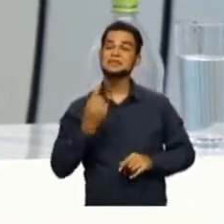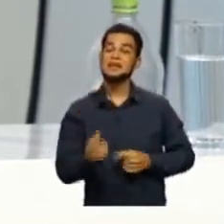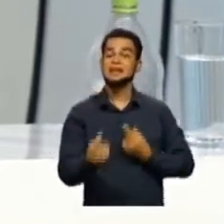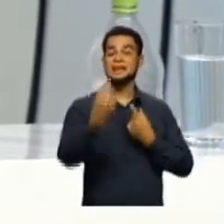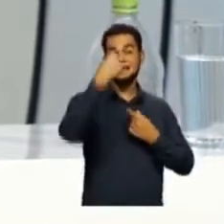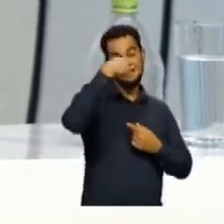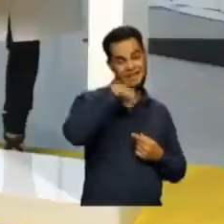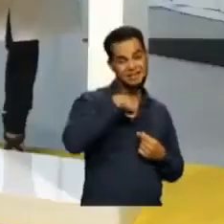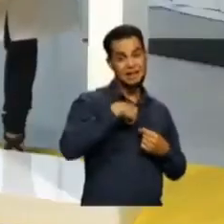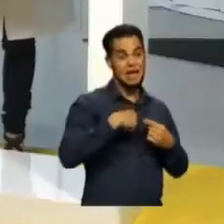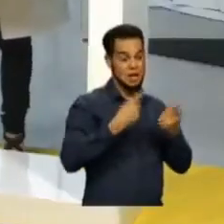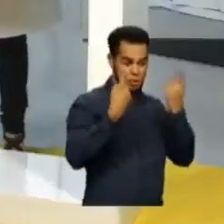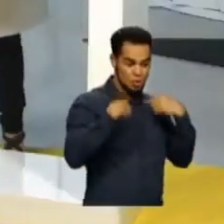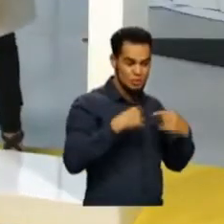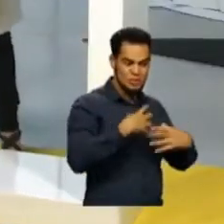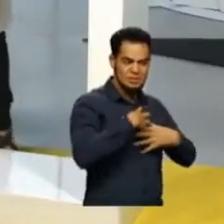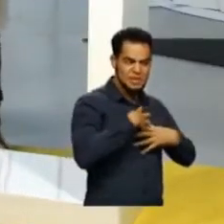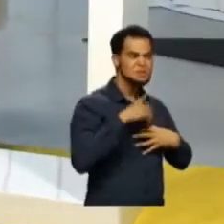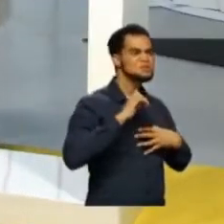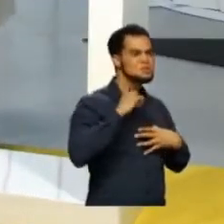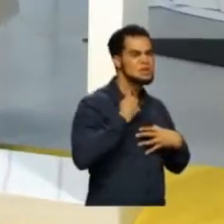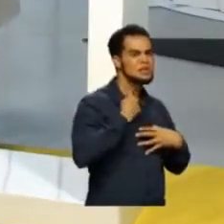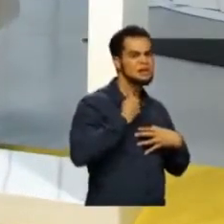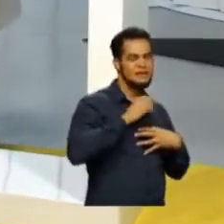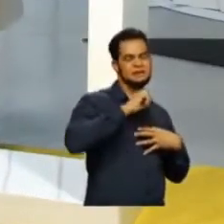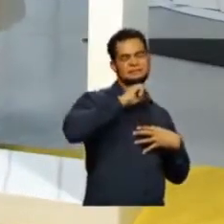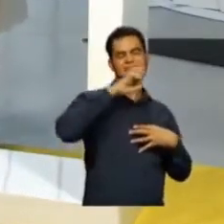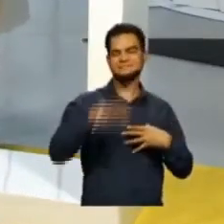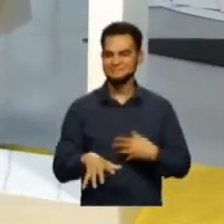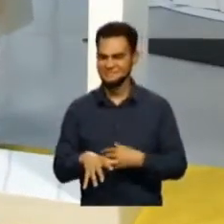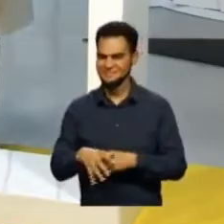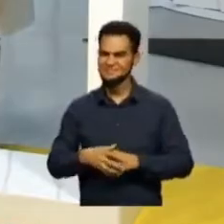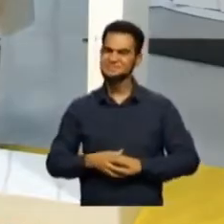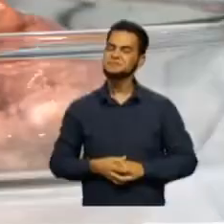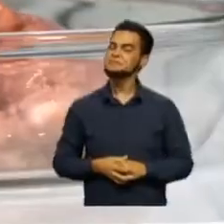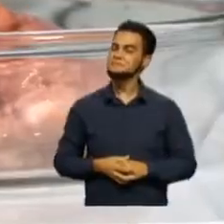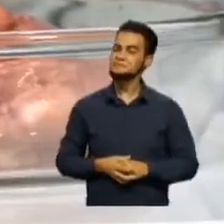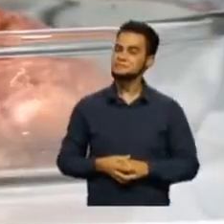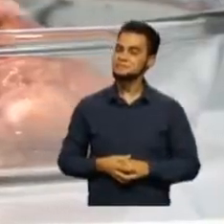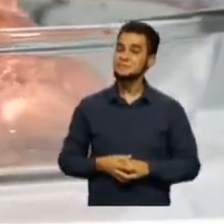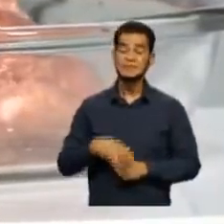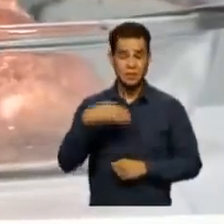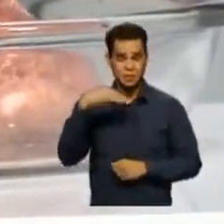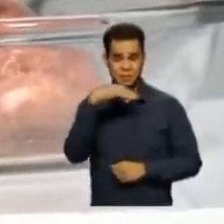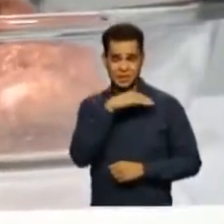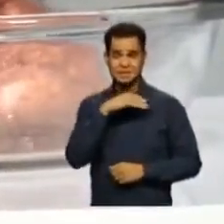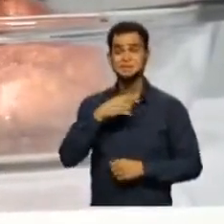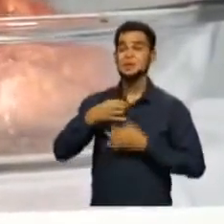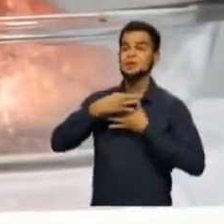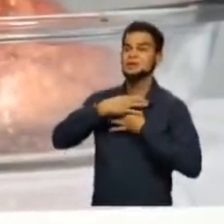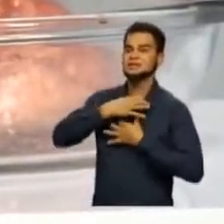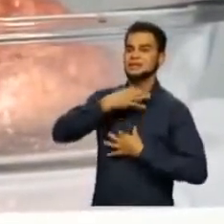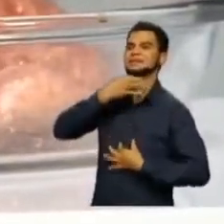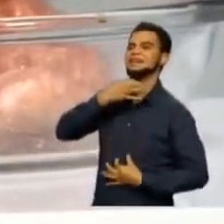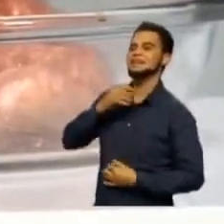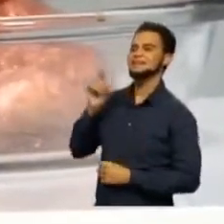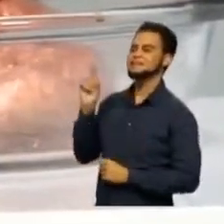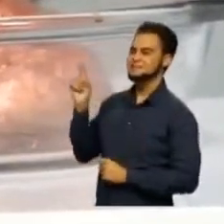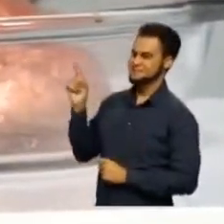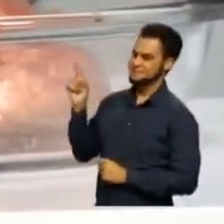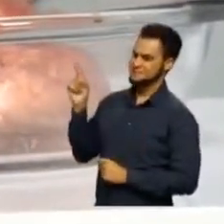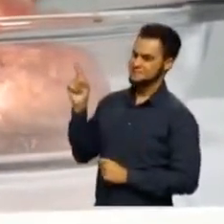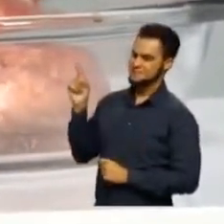organismo expulsar essa impureza. Então você observa que saindo da traqueia, a traqueia ela